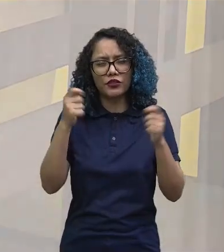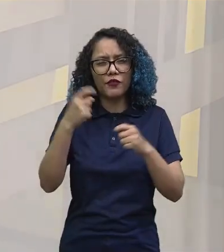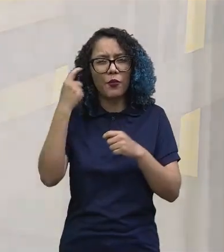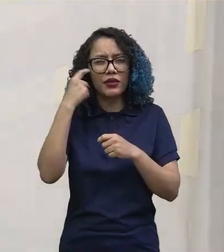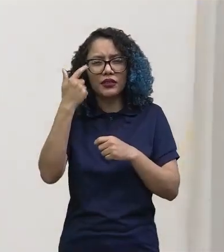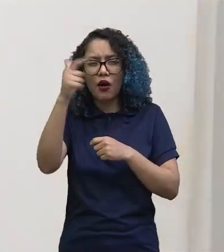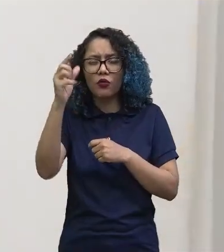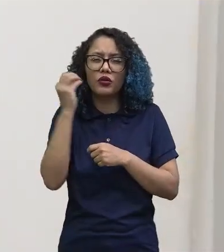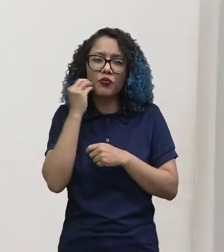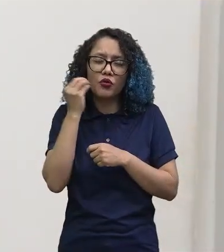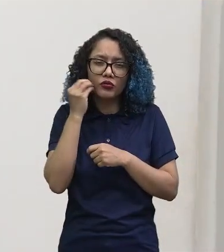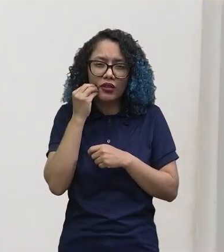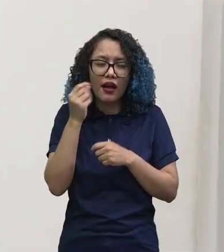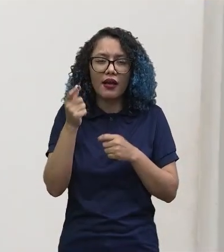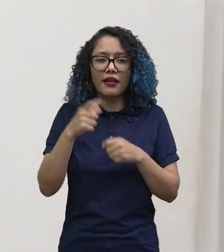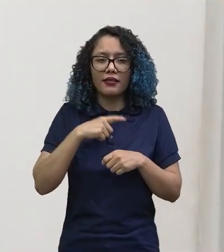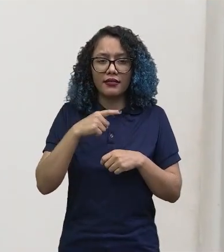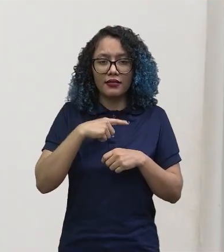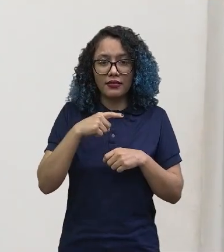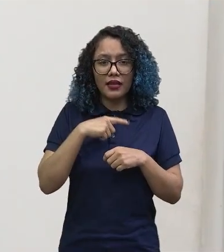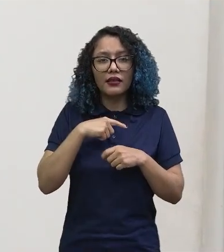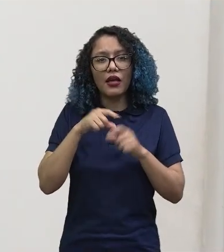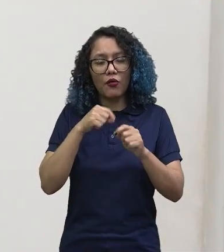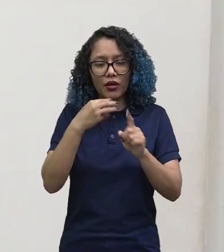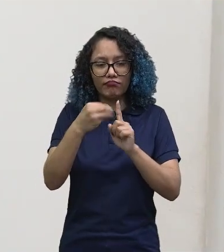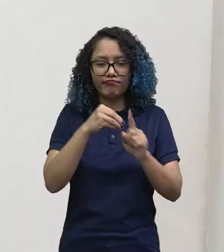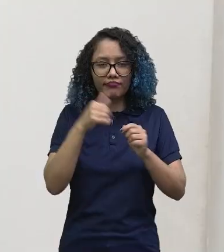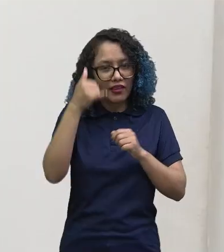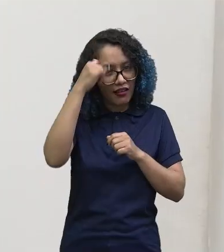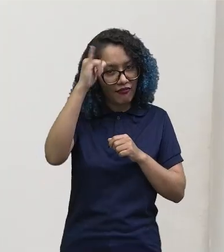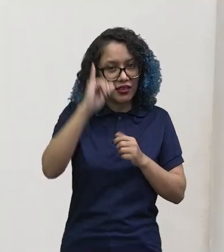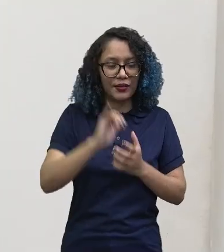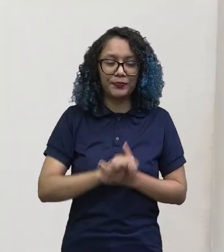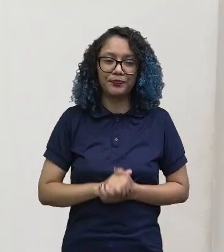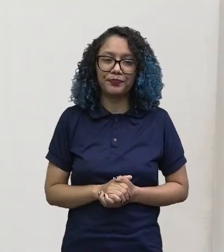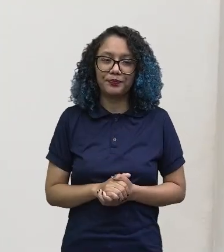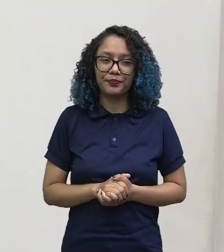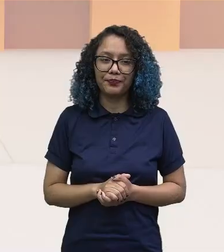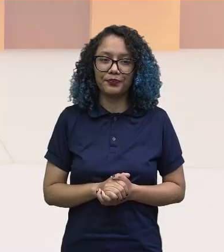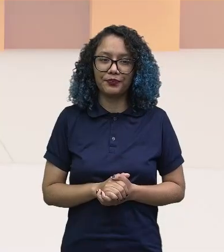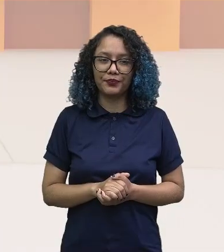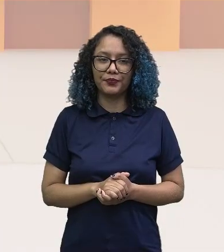saídas para sair da situação de vulnerabilidade e extrema vulnerabilidade.